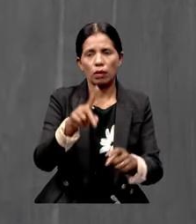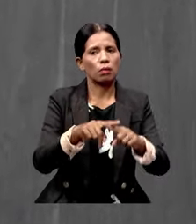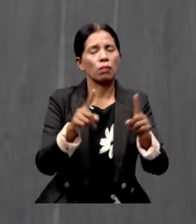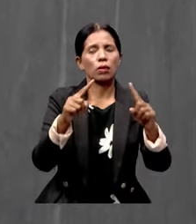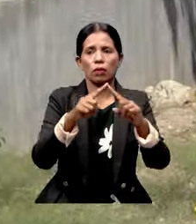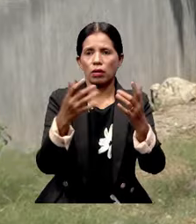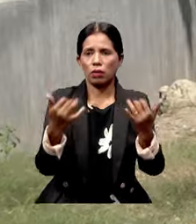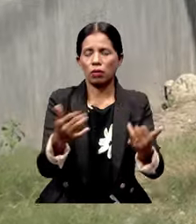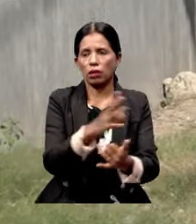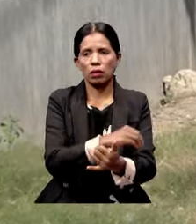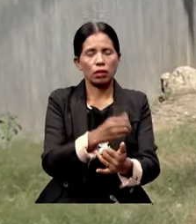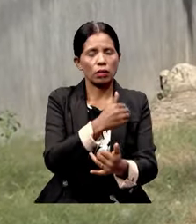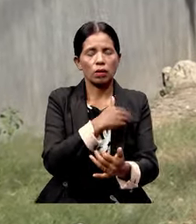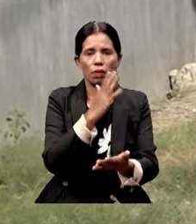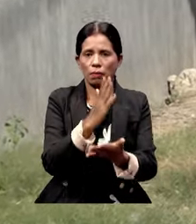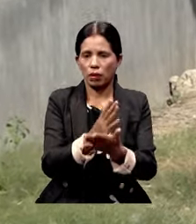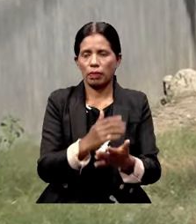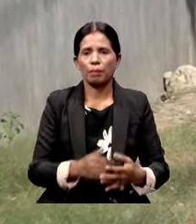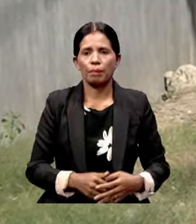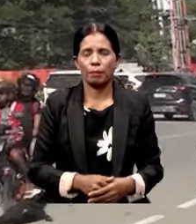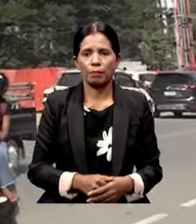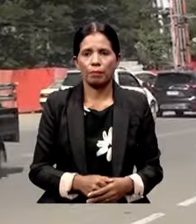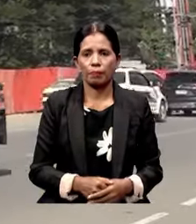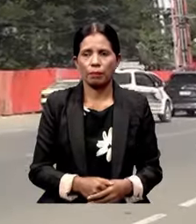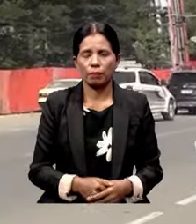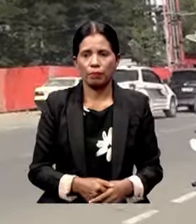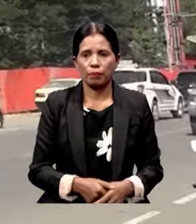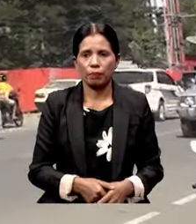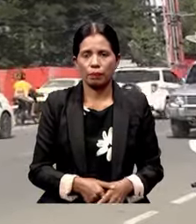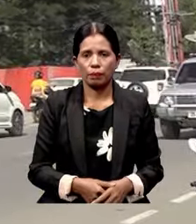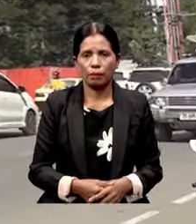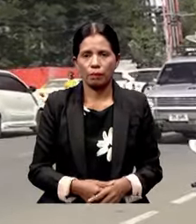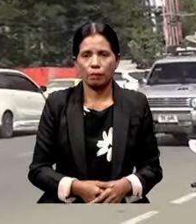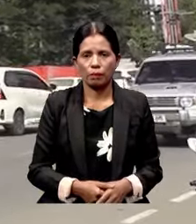agora obra refere parado rela. Emerenciana Martins, Marito da Costa, GMN.